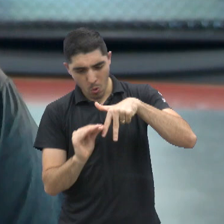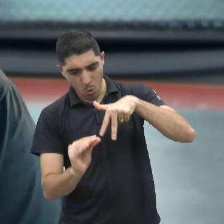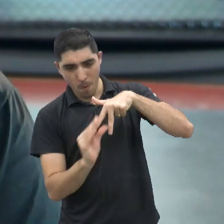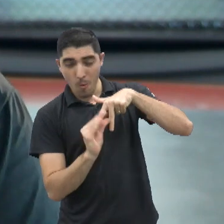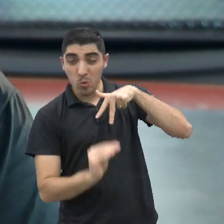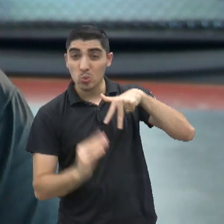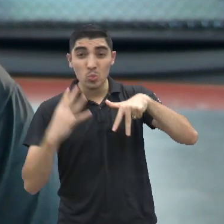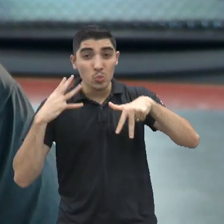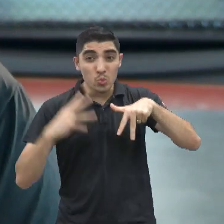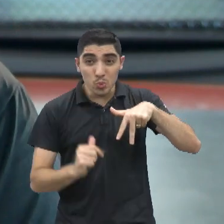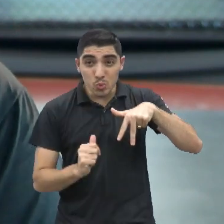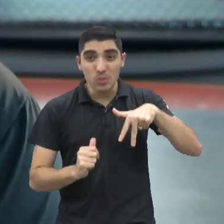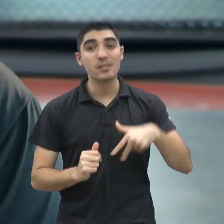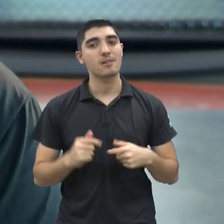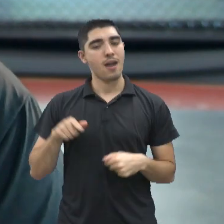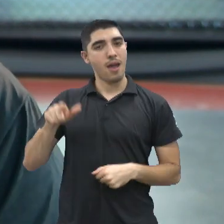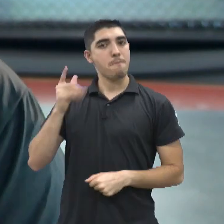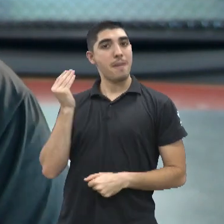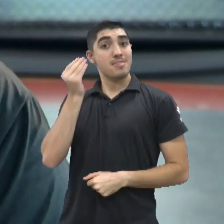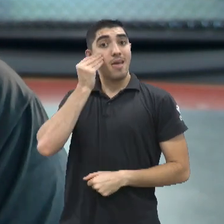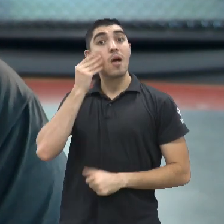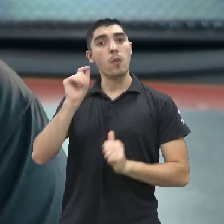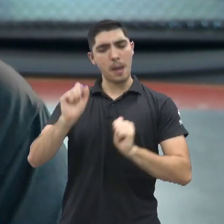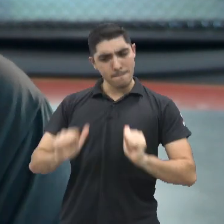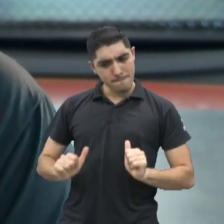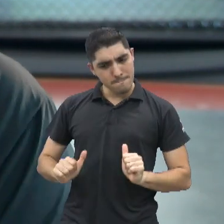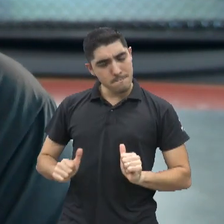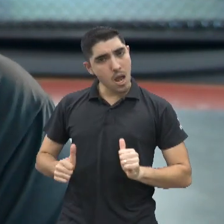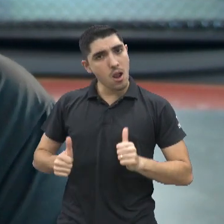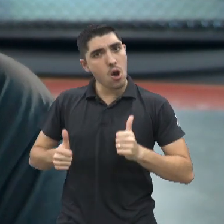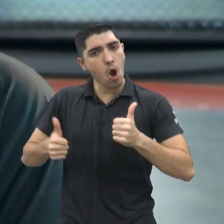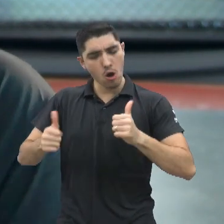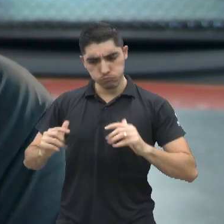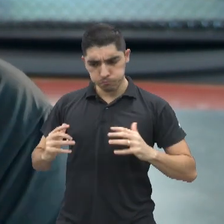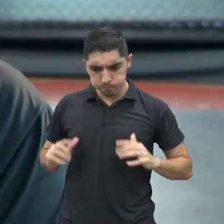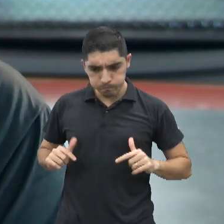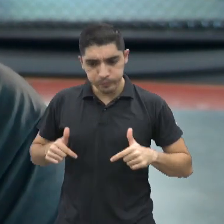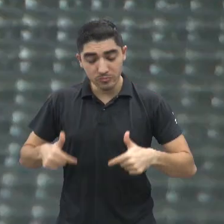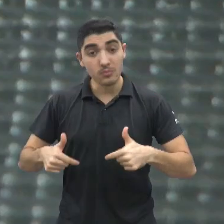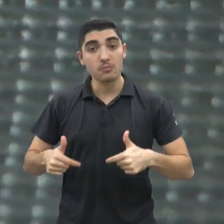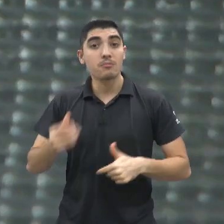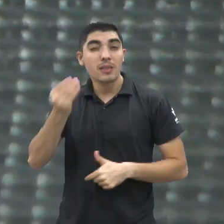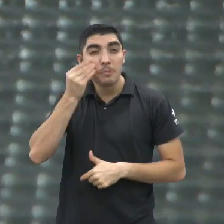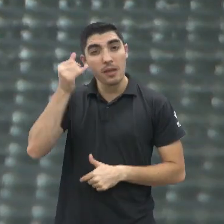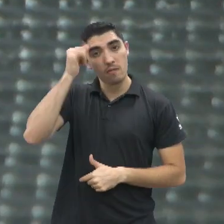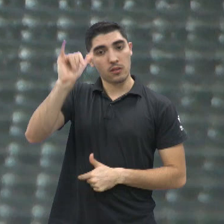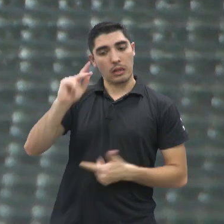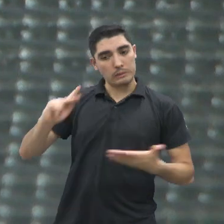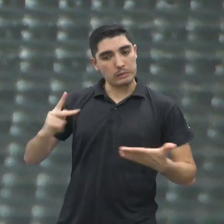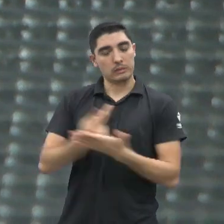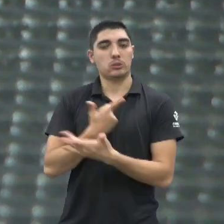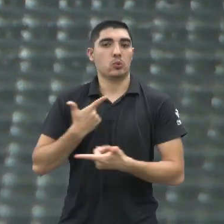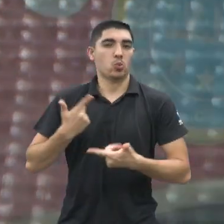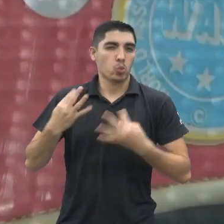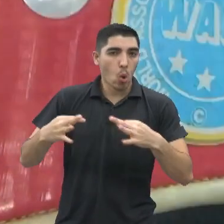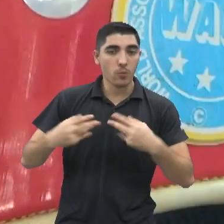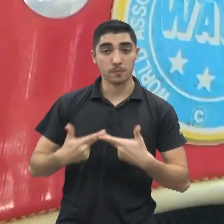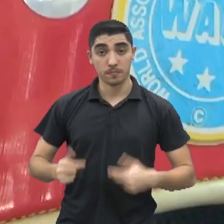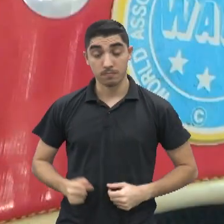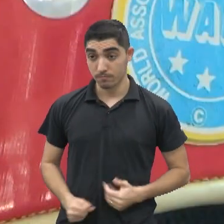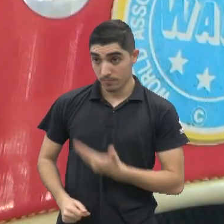ela consiga ter um rendimento maior e evitar muito mais as lesões. Renata é campeã